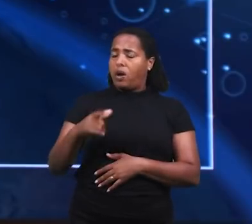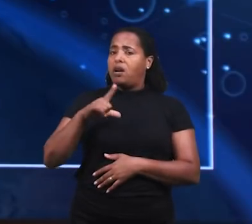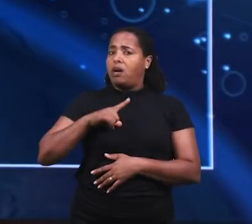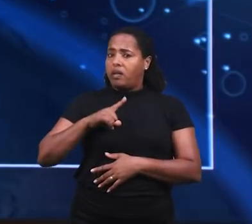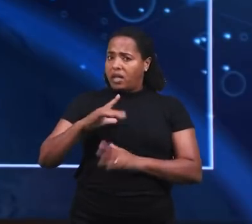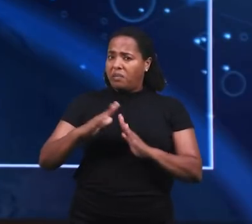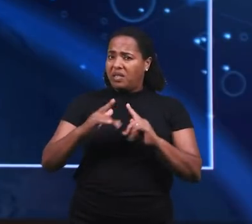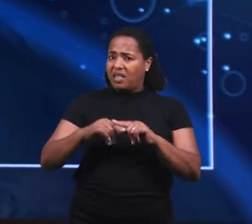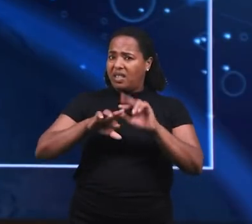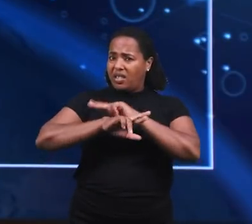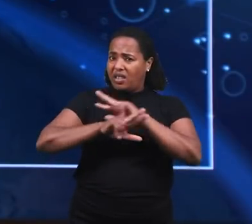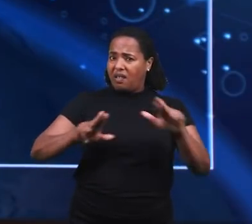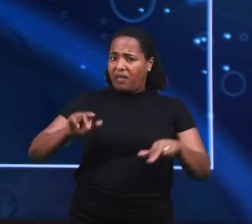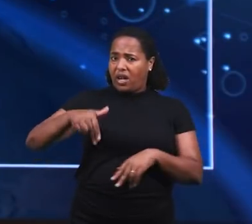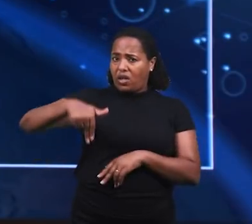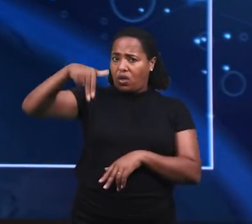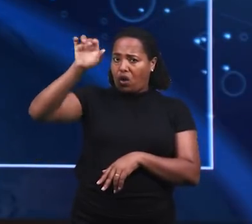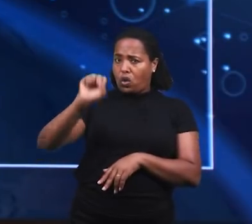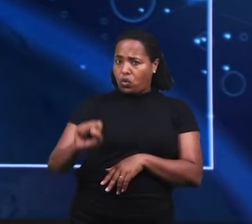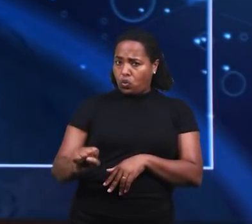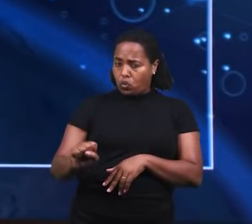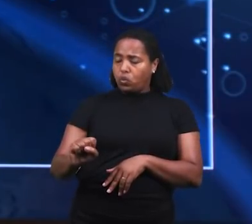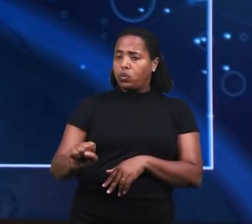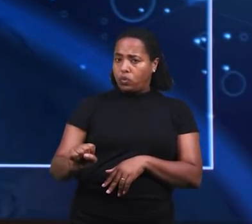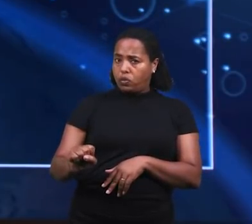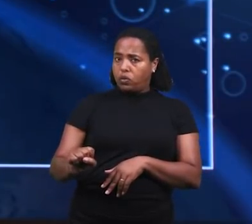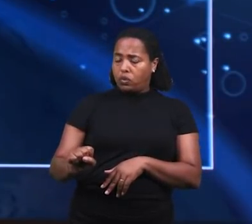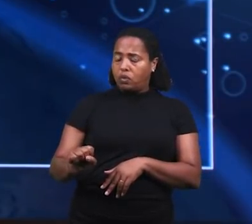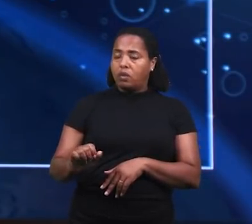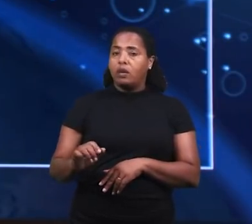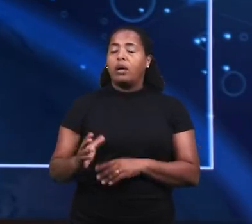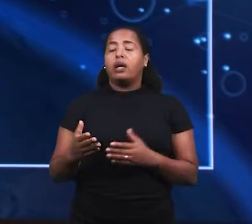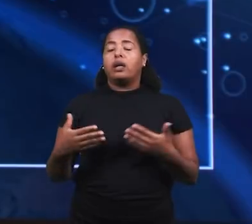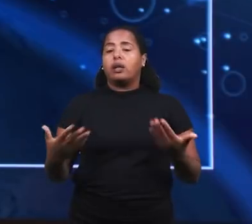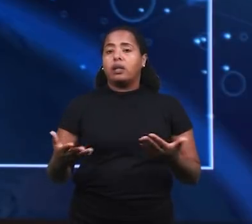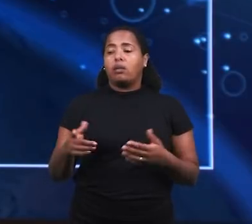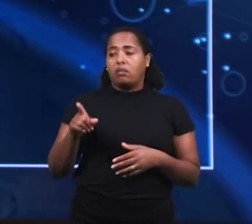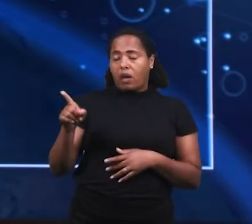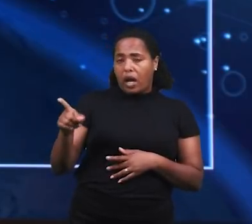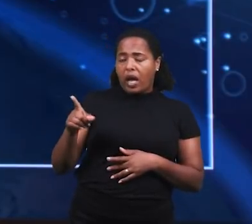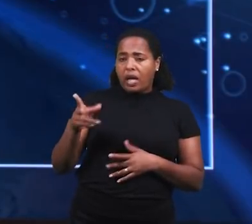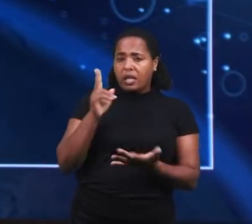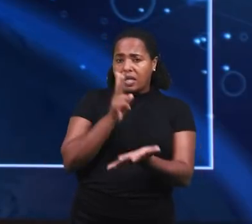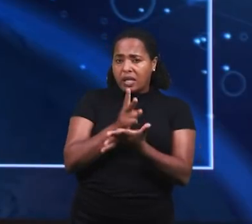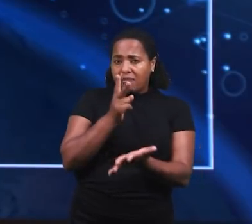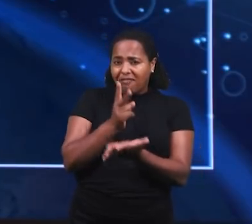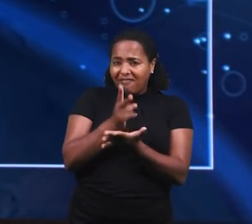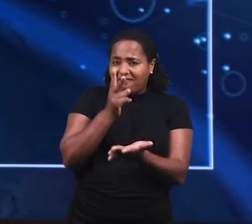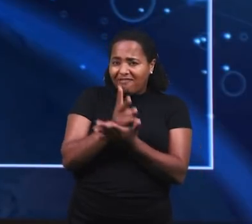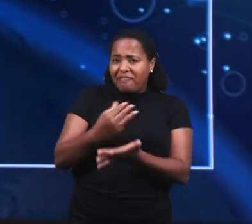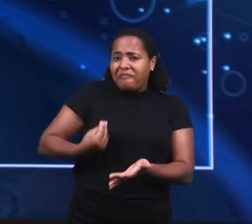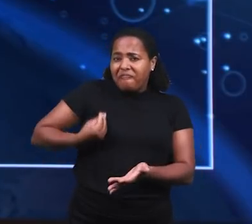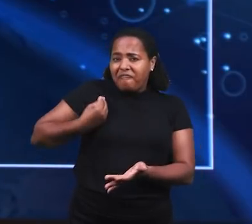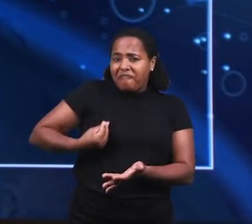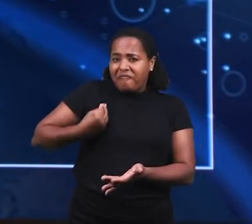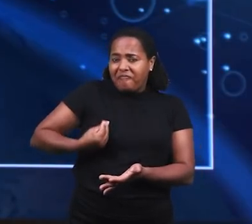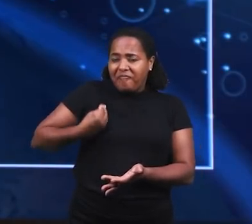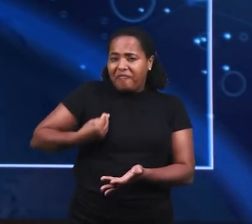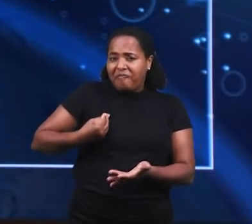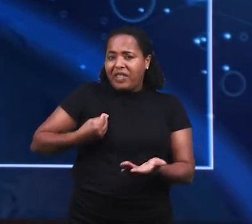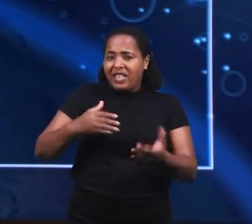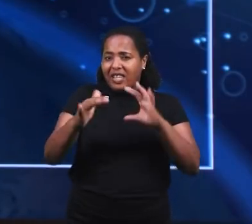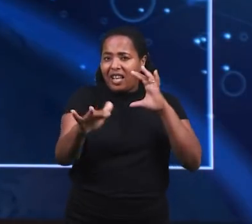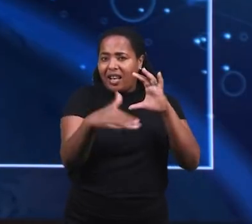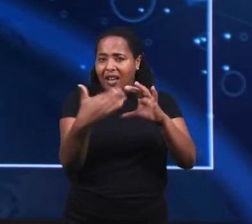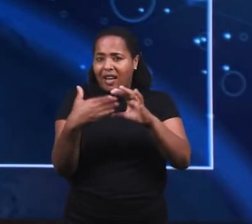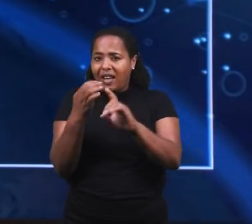Maranata está muito bem representada. Temos ali várias igrejas de norte a sul do país e, portanto, os irmãos têm estado muito